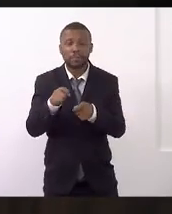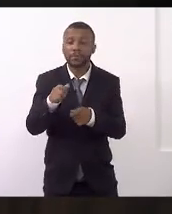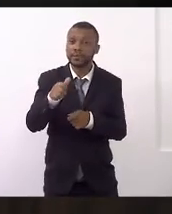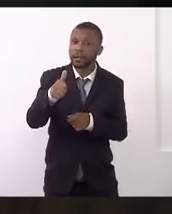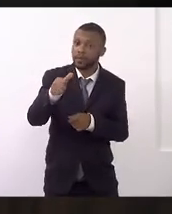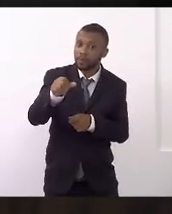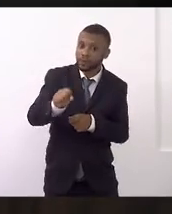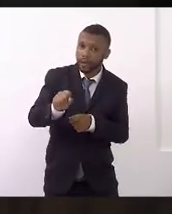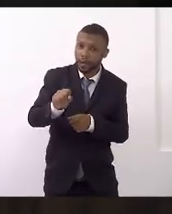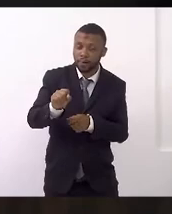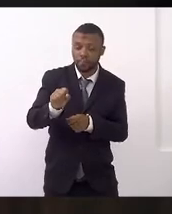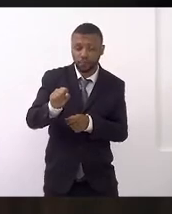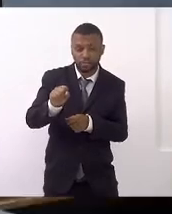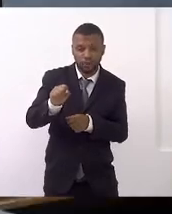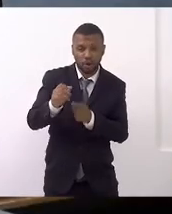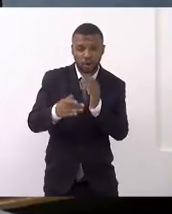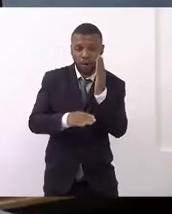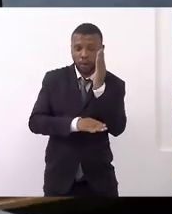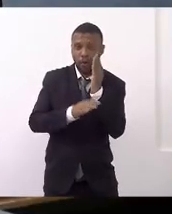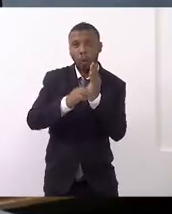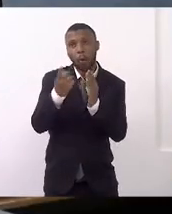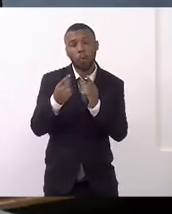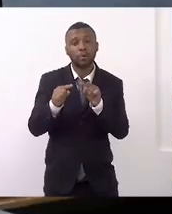na minha própria sala lá no 8º.